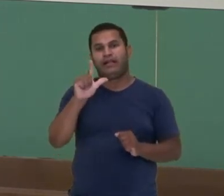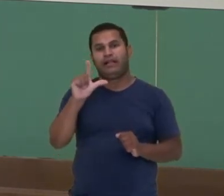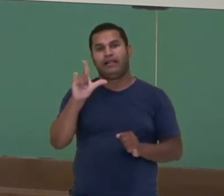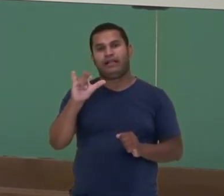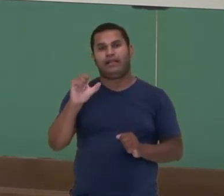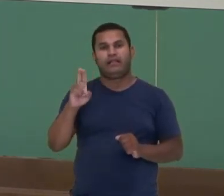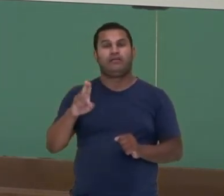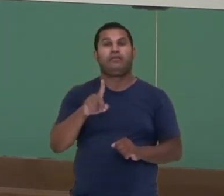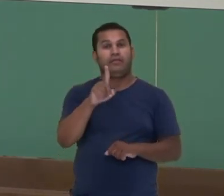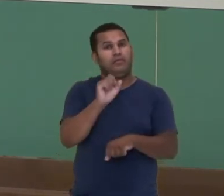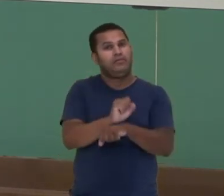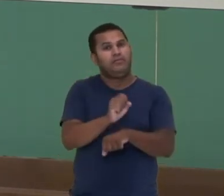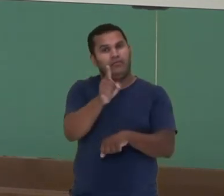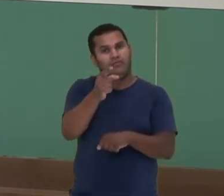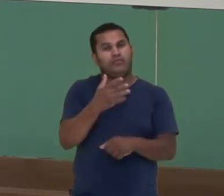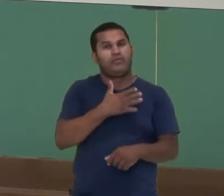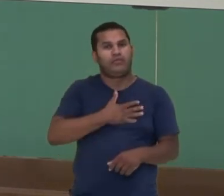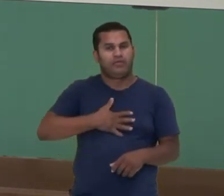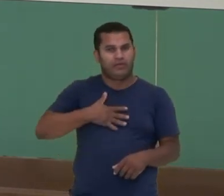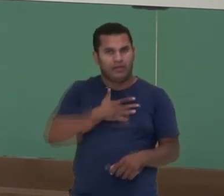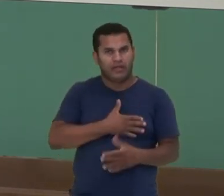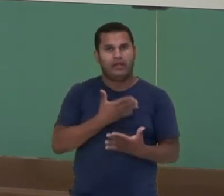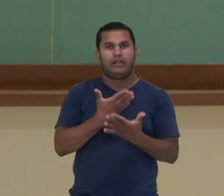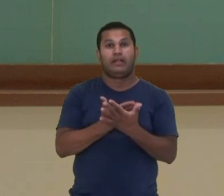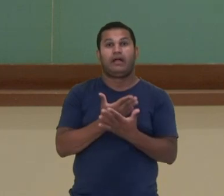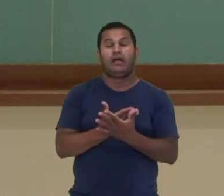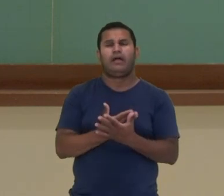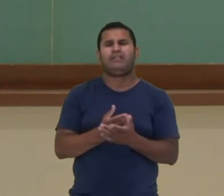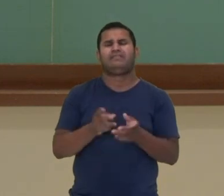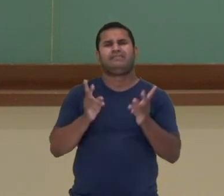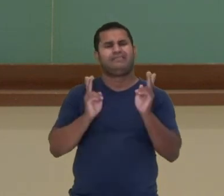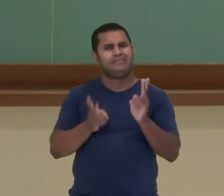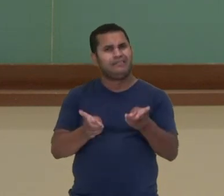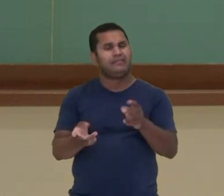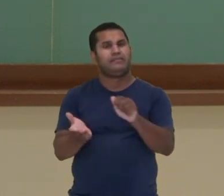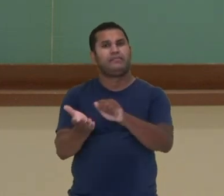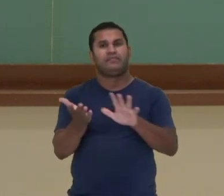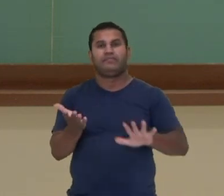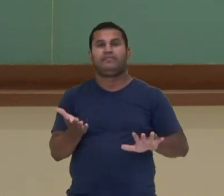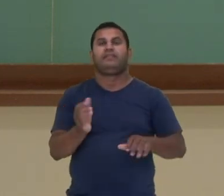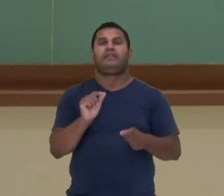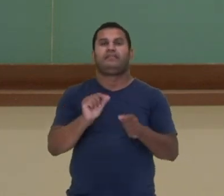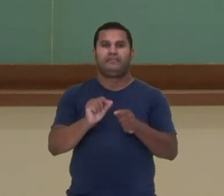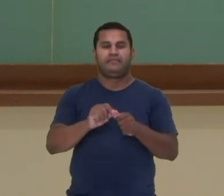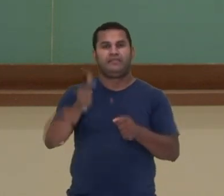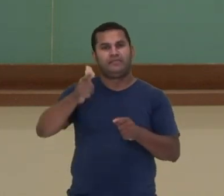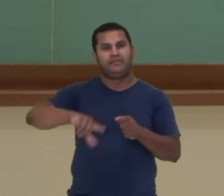tenham gostado dessa aula. Refaça os exercícios sempre e até mais!